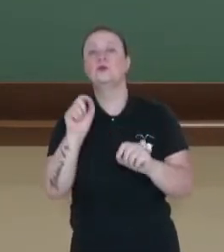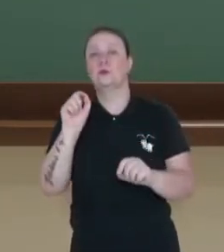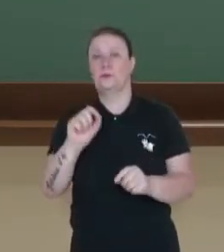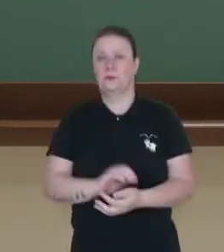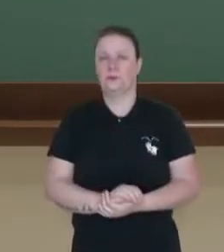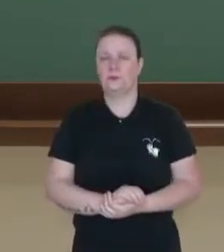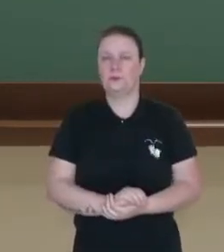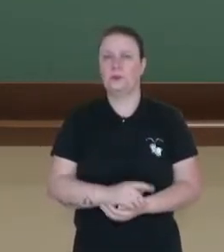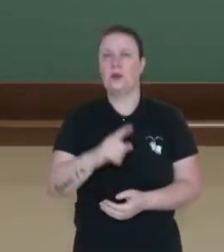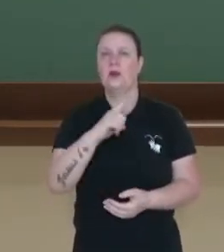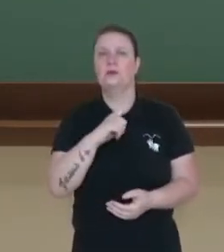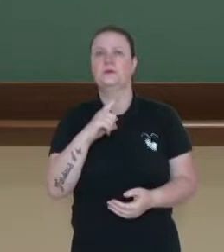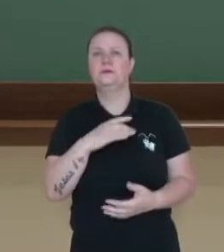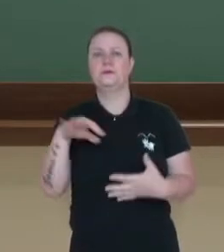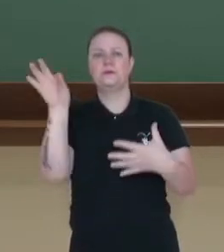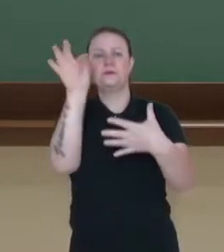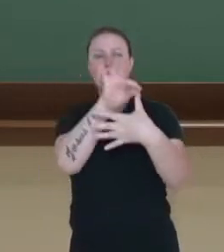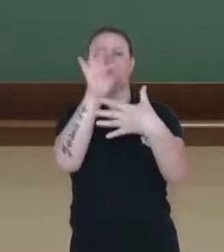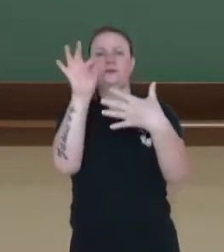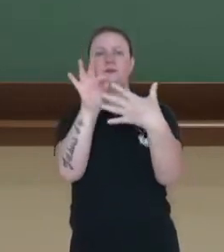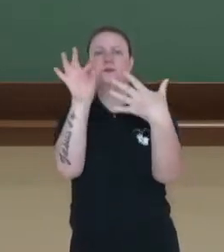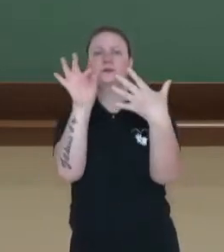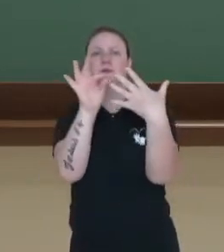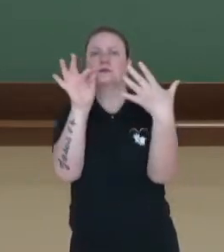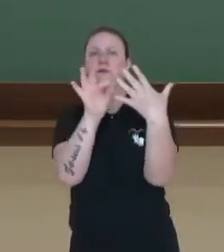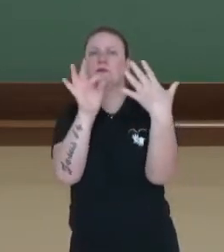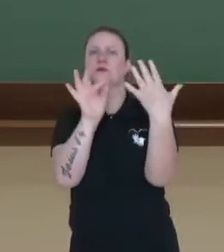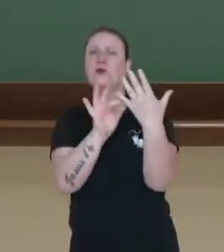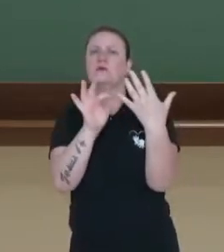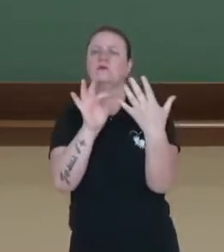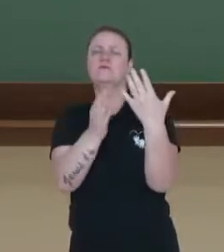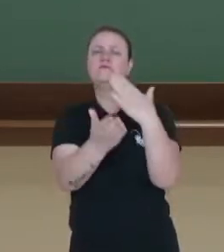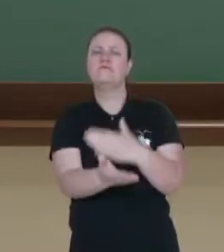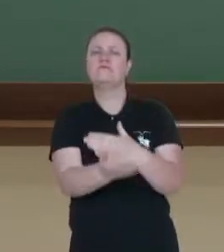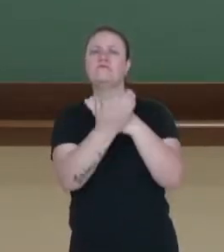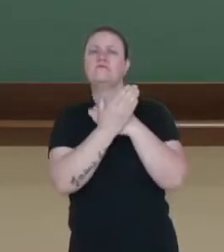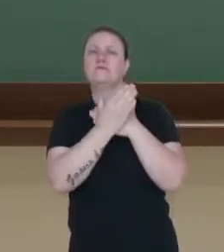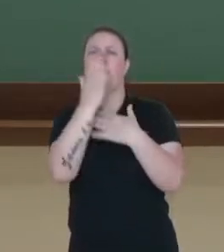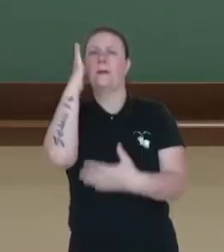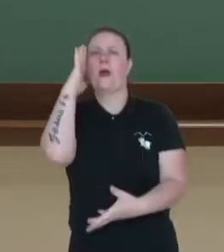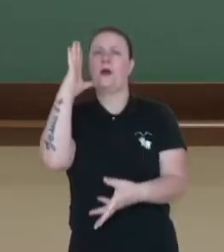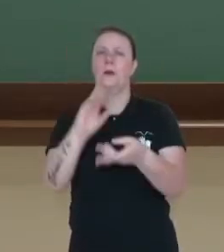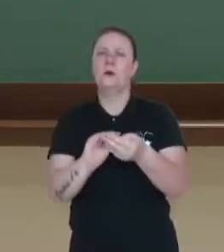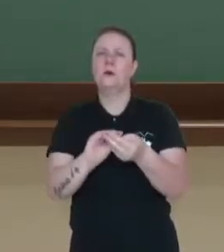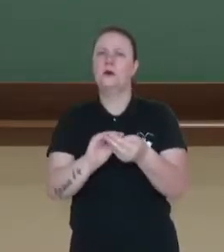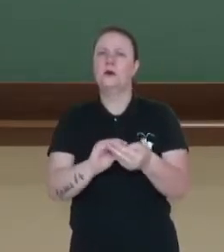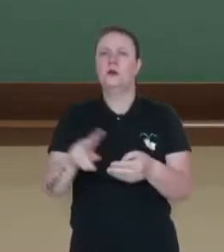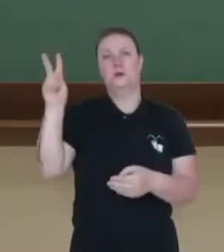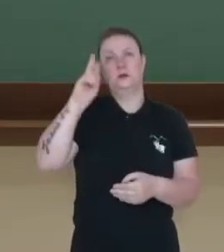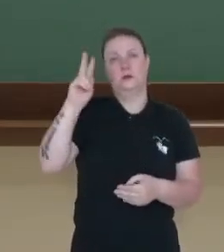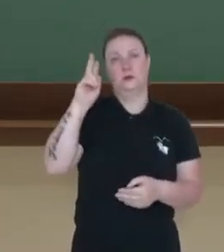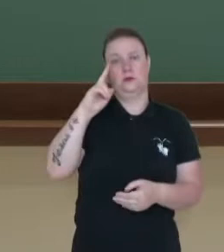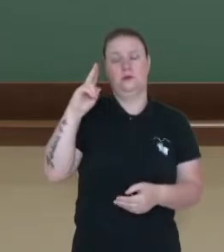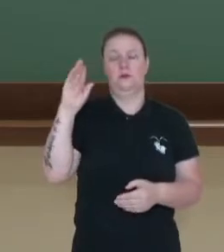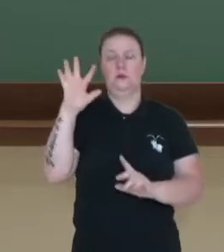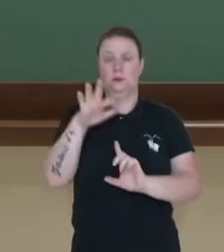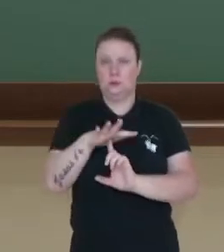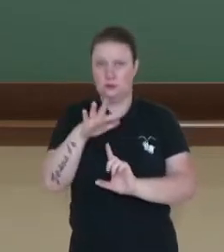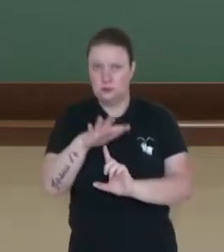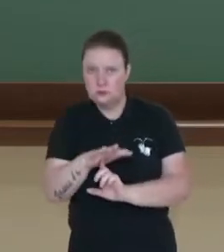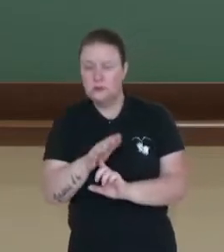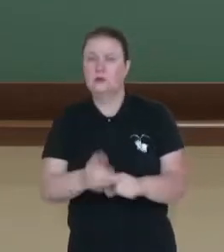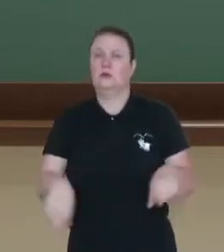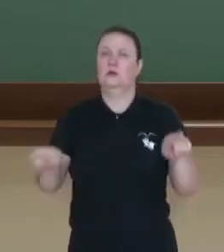alguns marcadores temporais que nos ajudam a compreender a historicidade do estado do Paraná. Nós temos